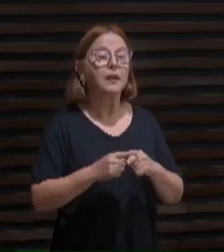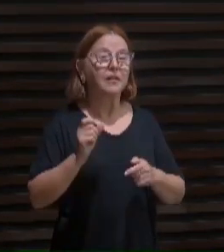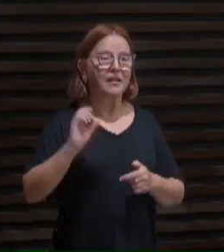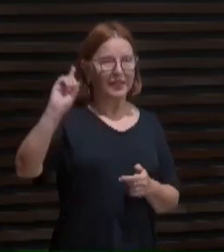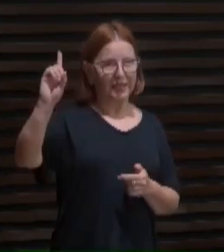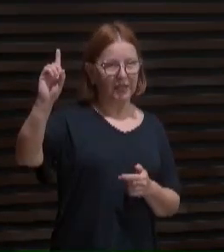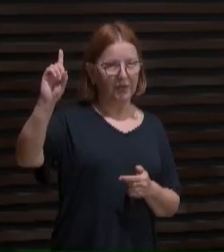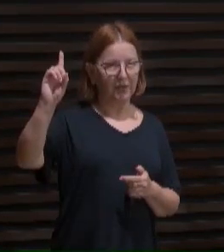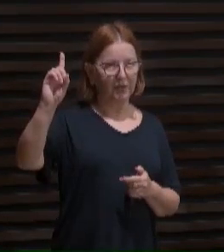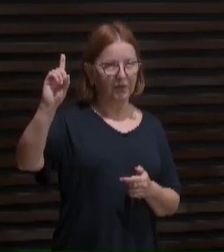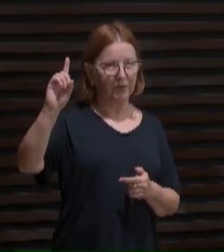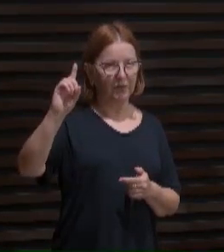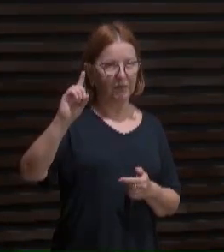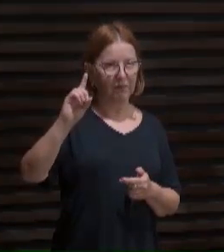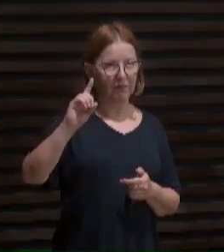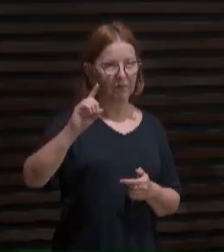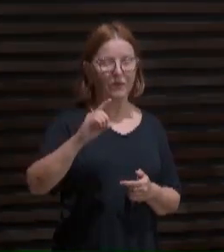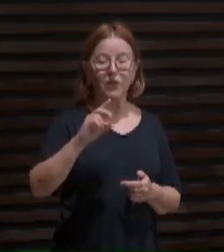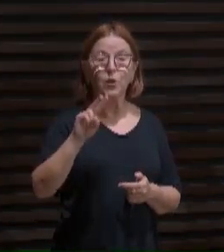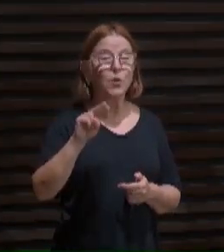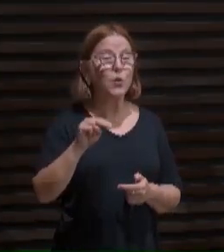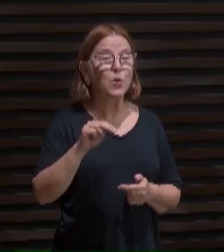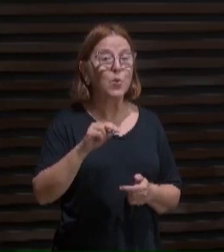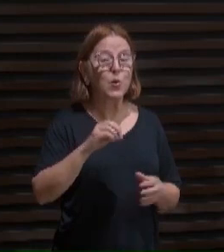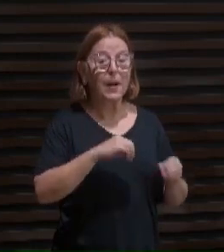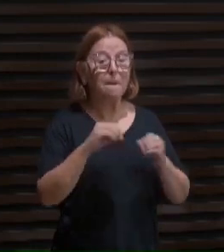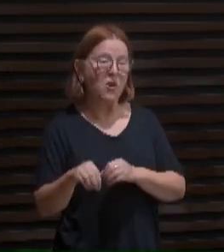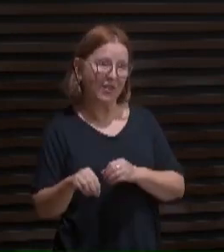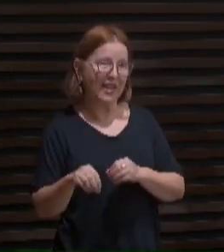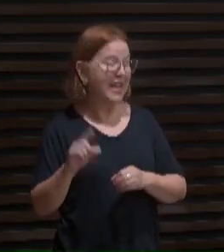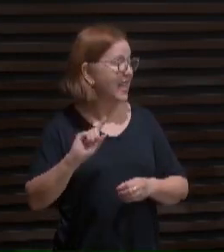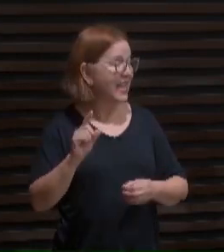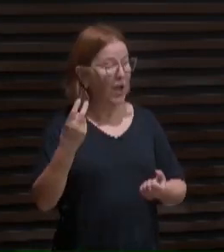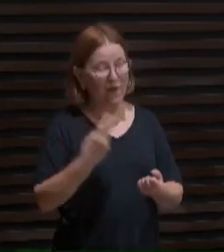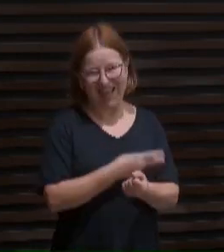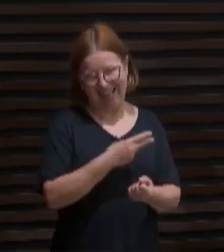é imutável e inerrante.